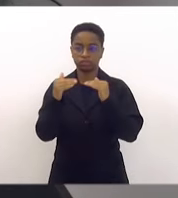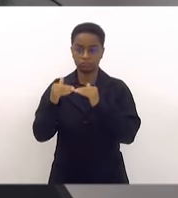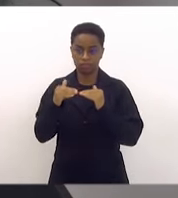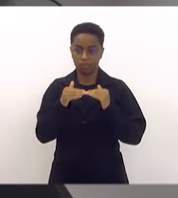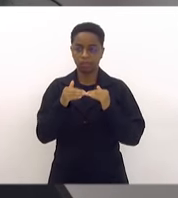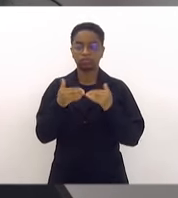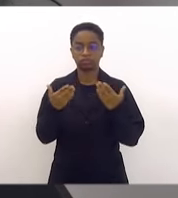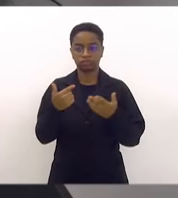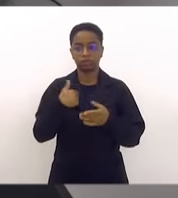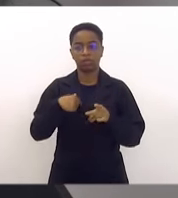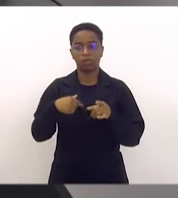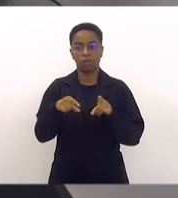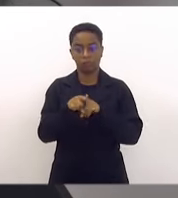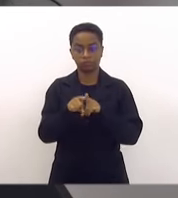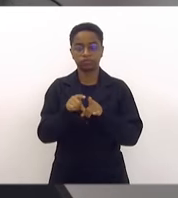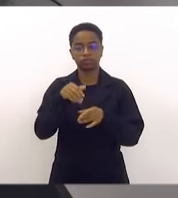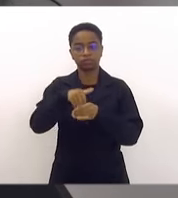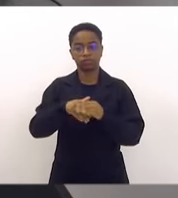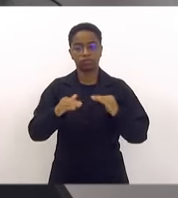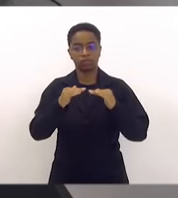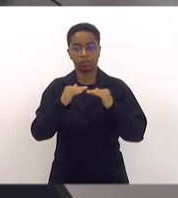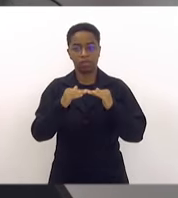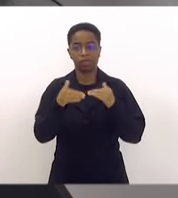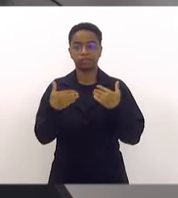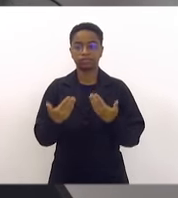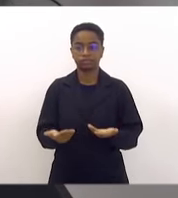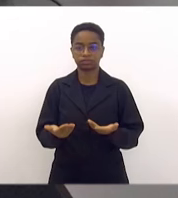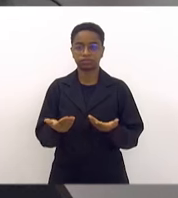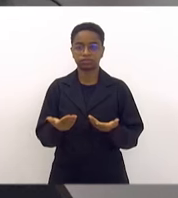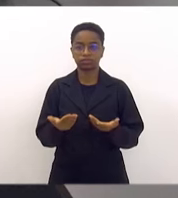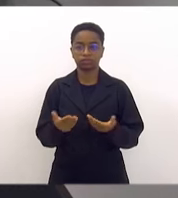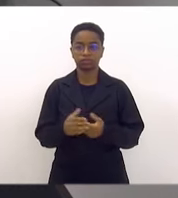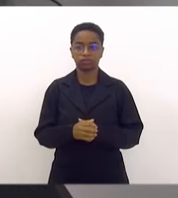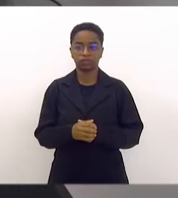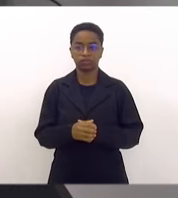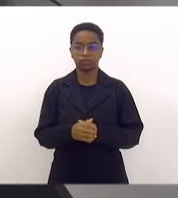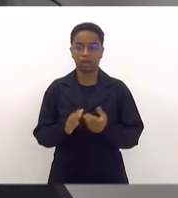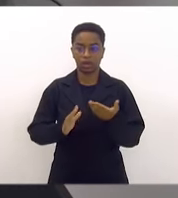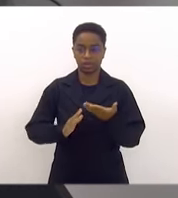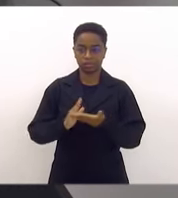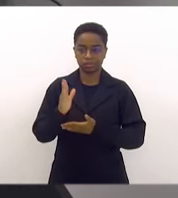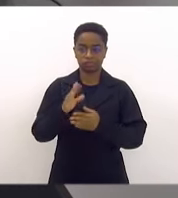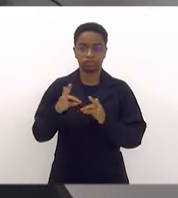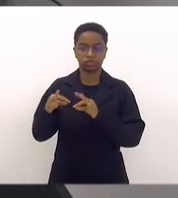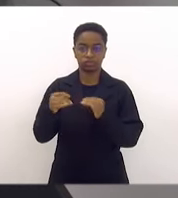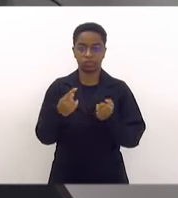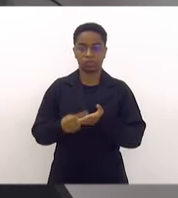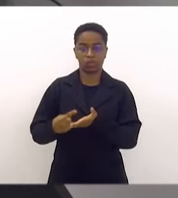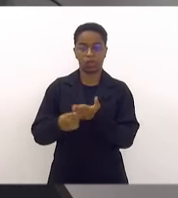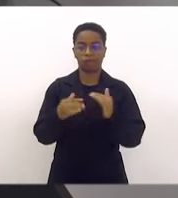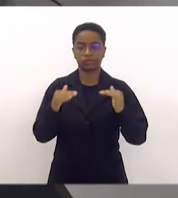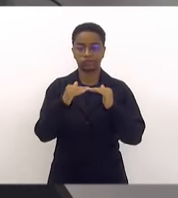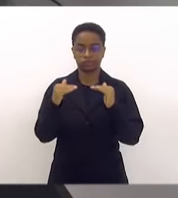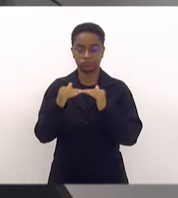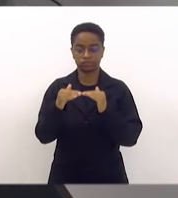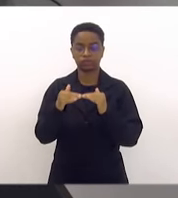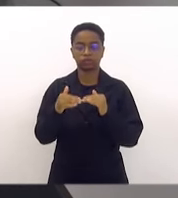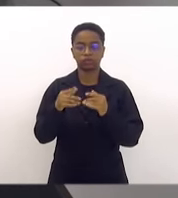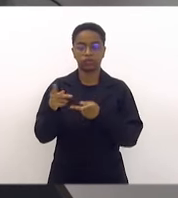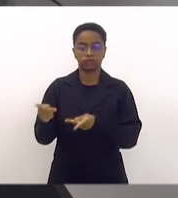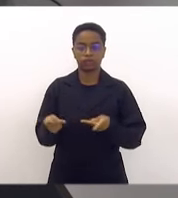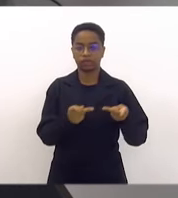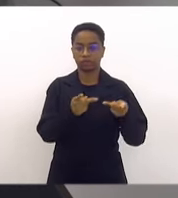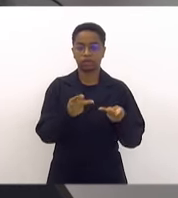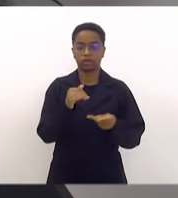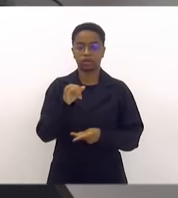também deputada Renata Sousa voto é favorável então Eh aprovado por unanimidade a visita técnica ao Instituto